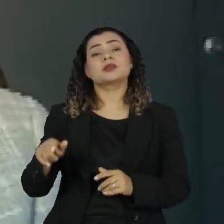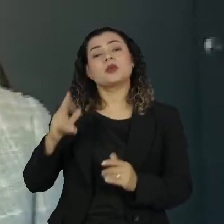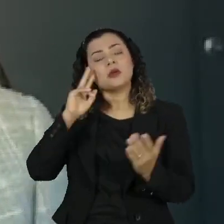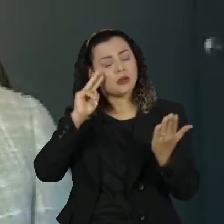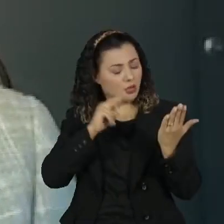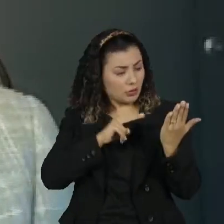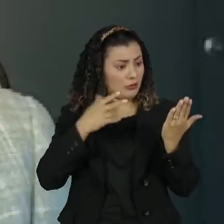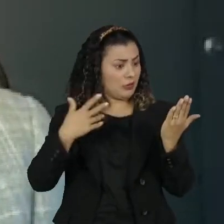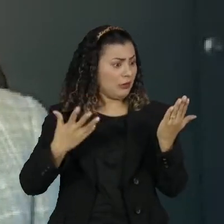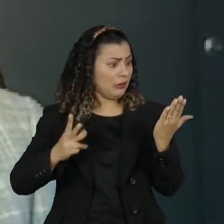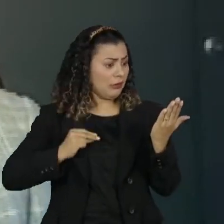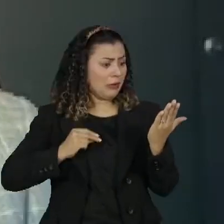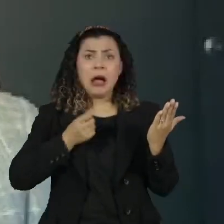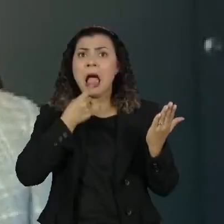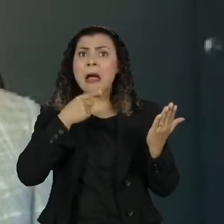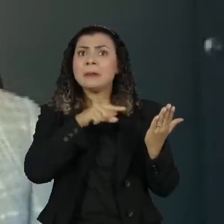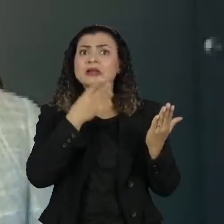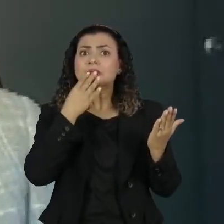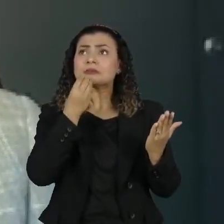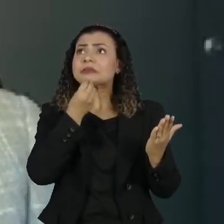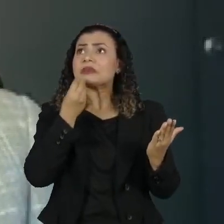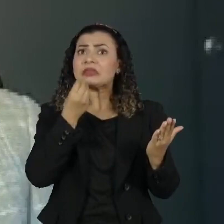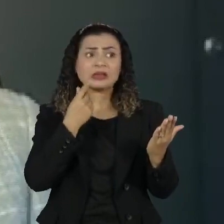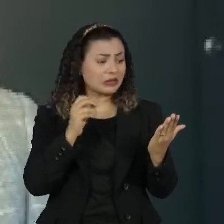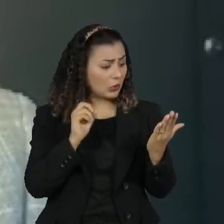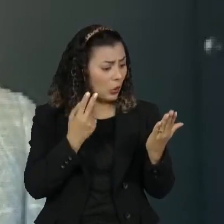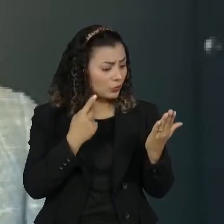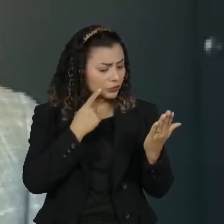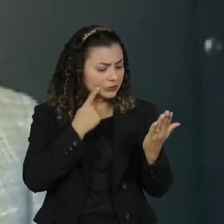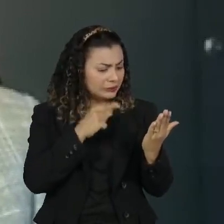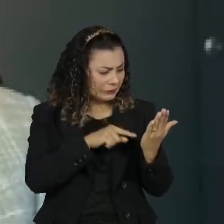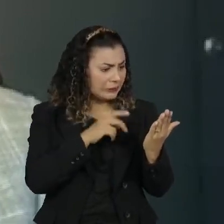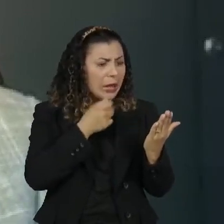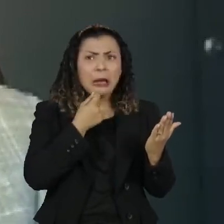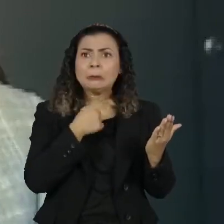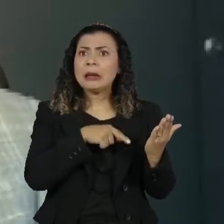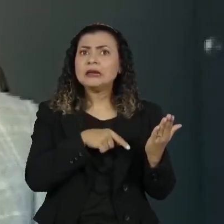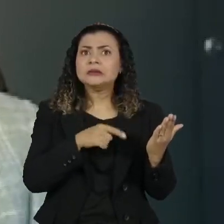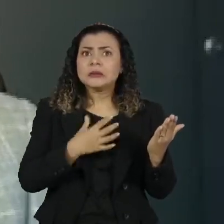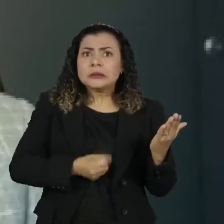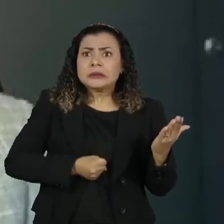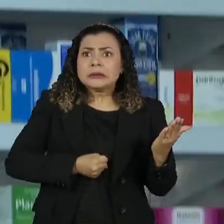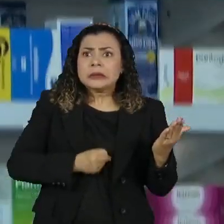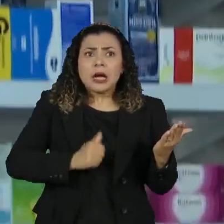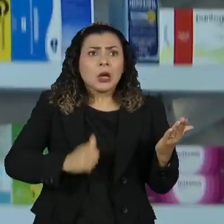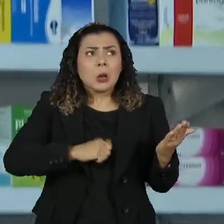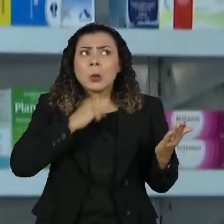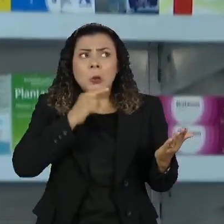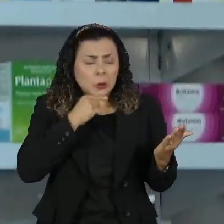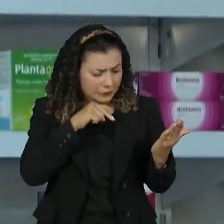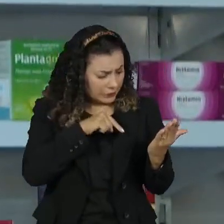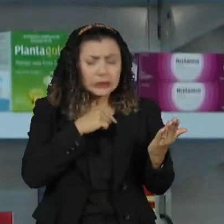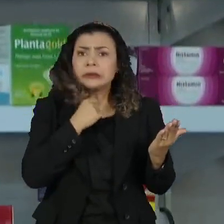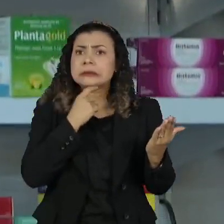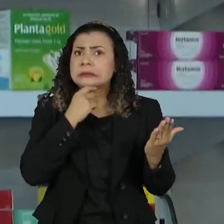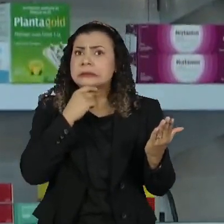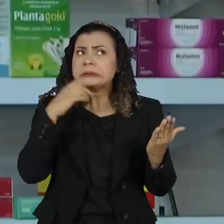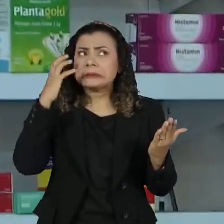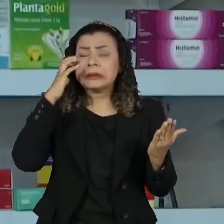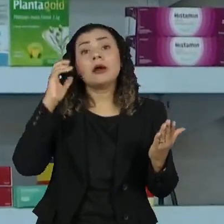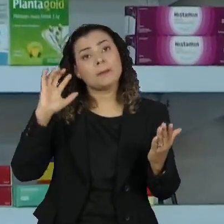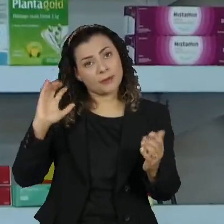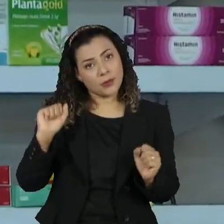lê que um remédio pode dar boca seca, ou lê que um remédio pode dar prisão de ventre, elas podem